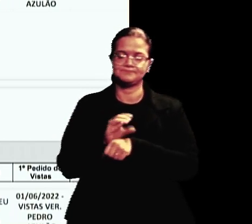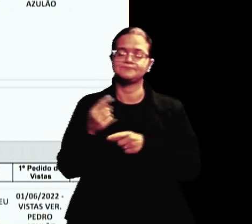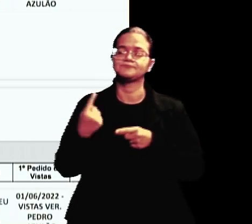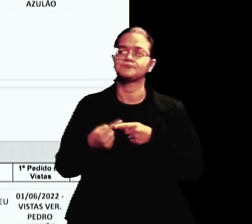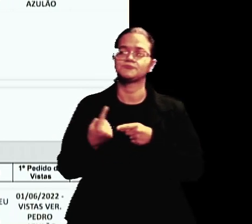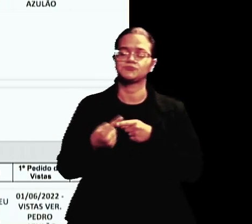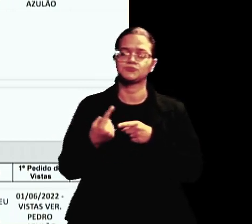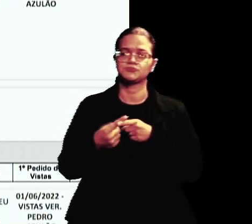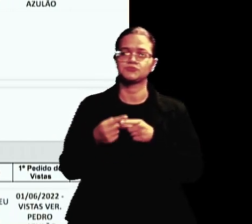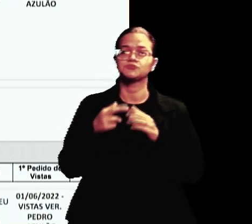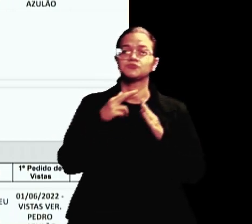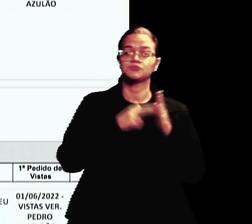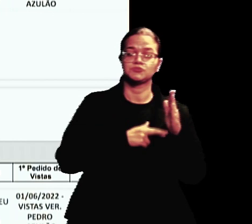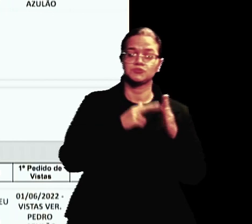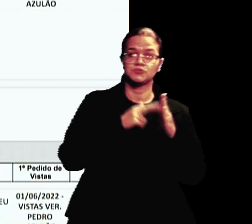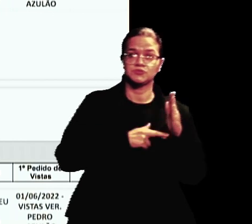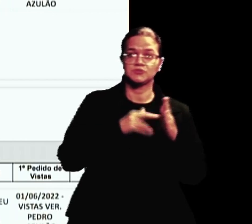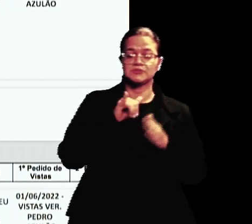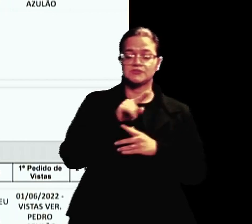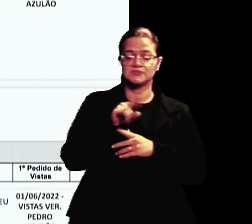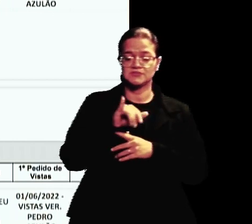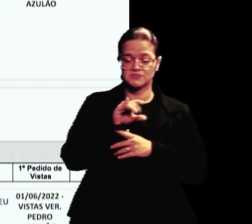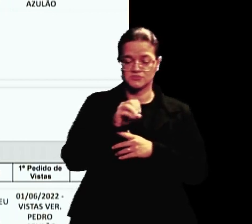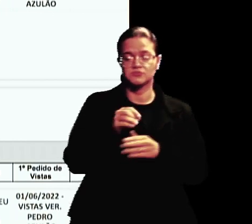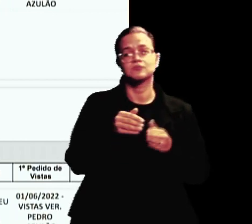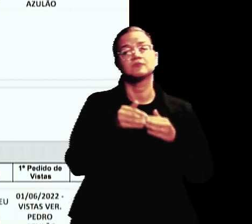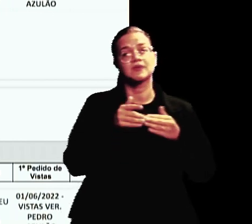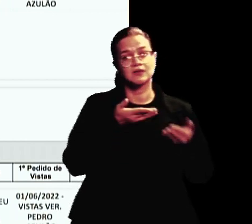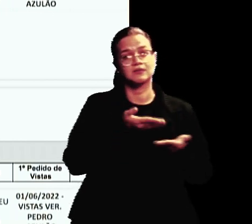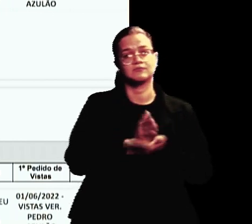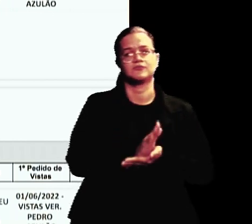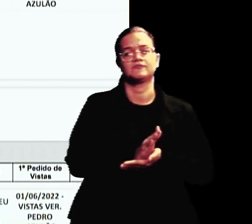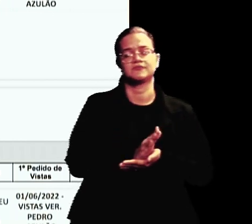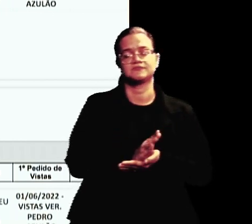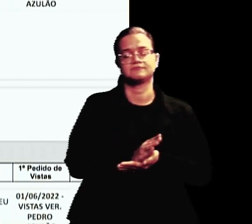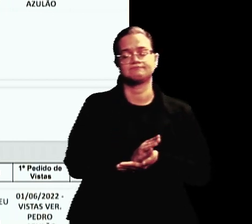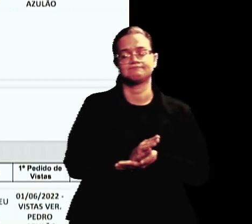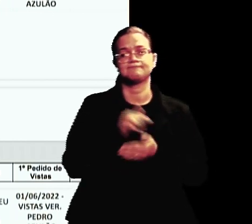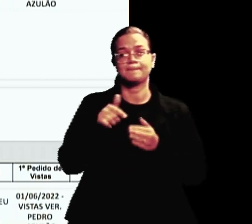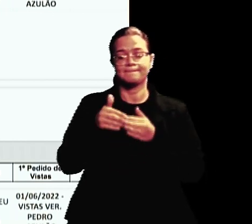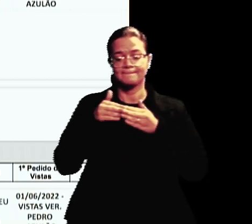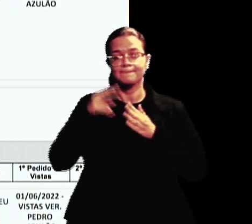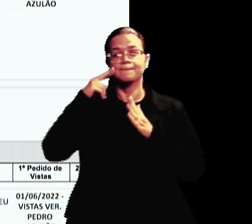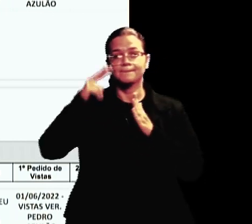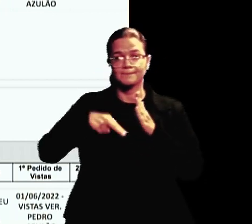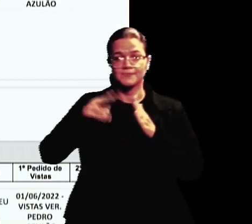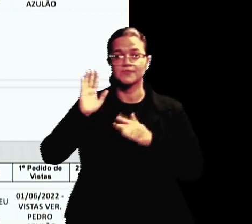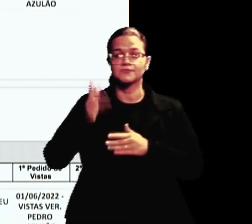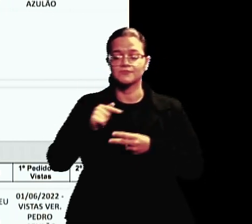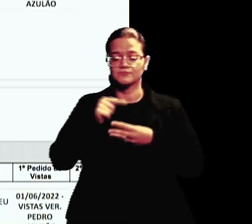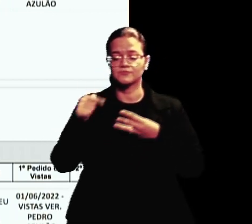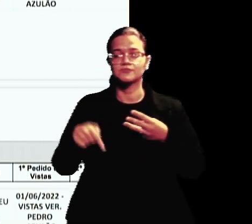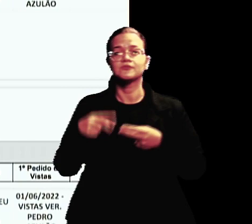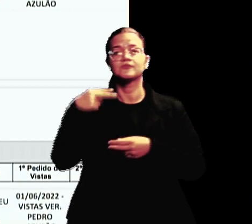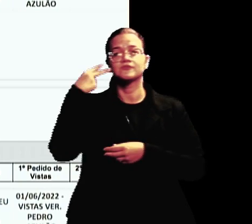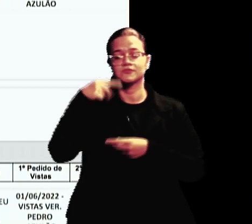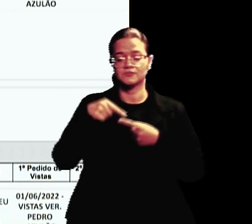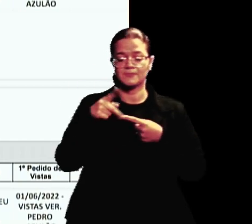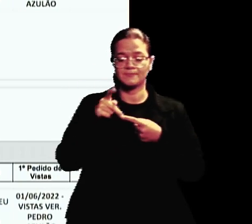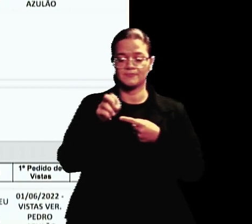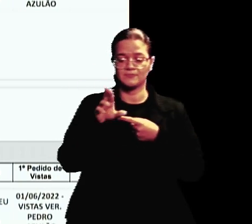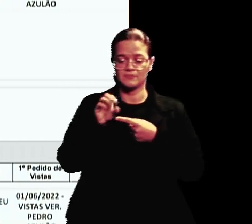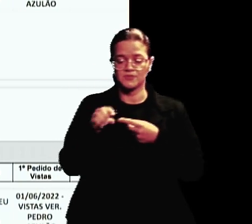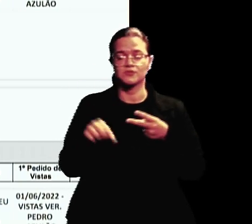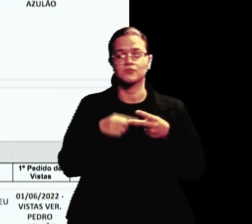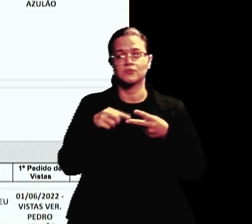pedido. Relator Isídio manifestou pela aprovação. Pedido de vistas para os vereadores Pedro Azulão